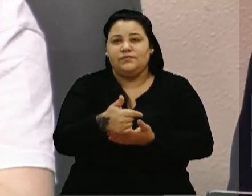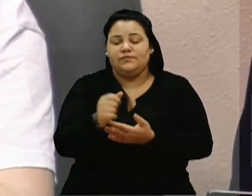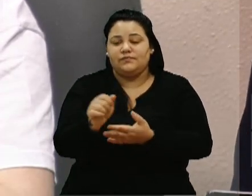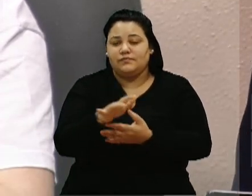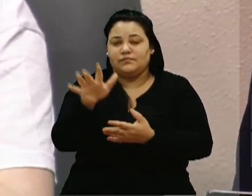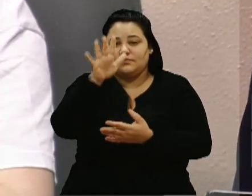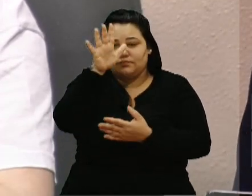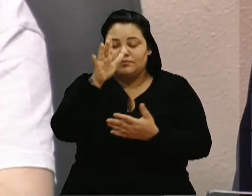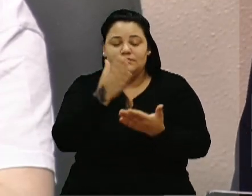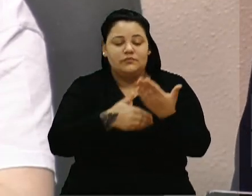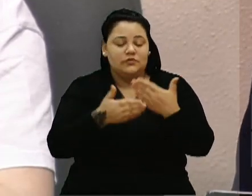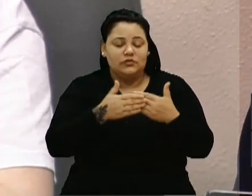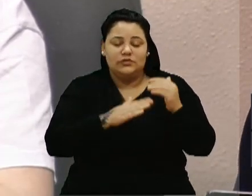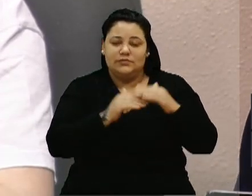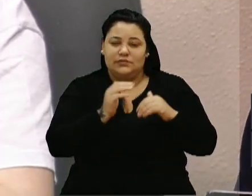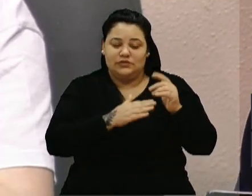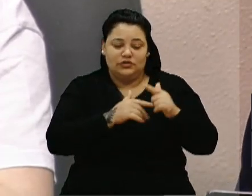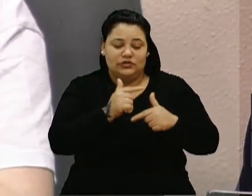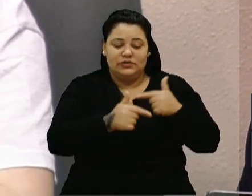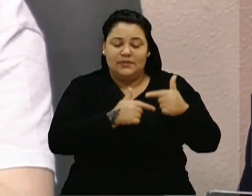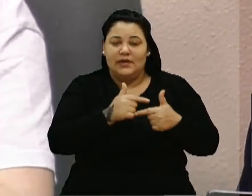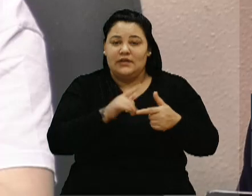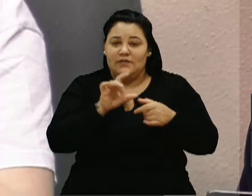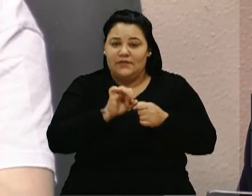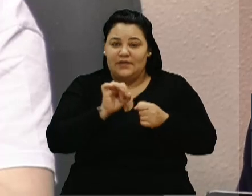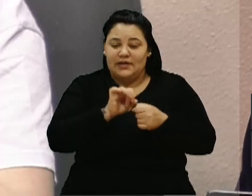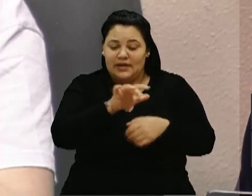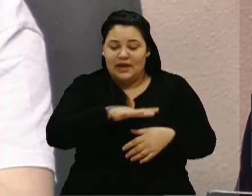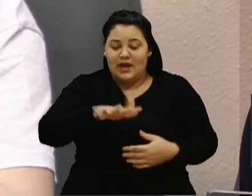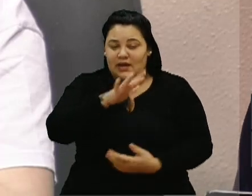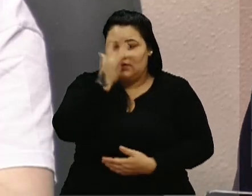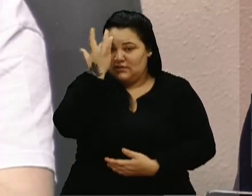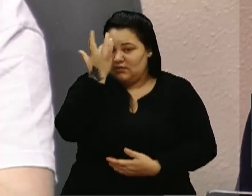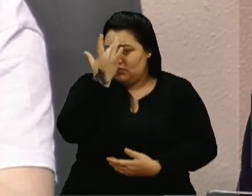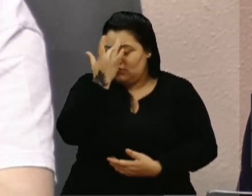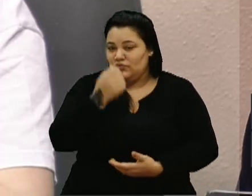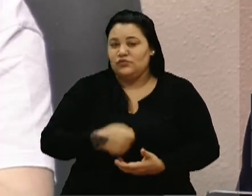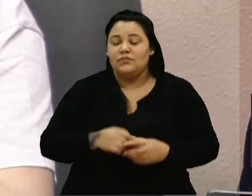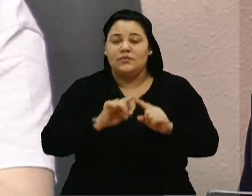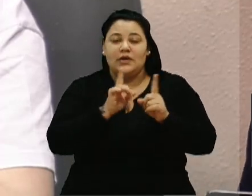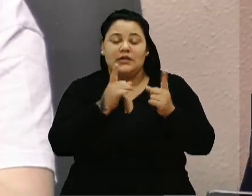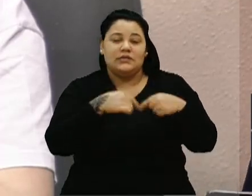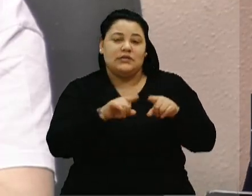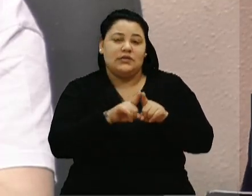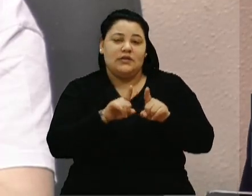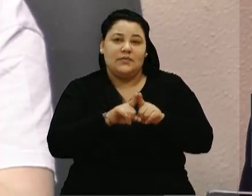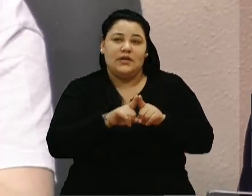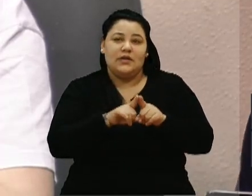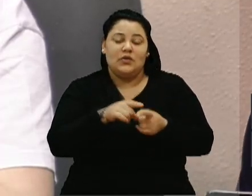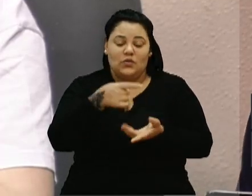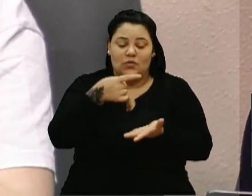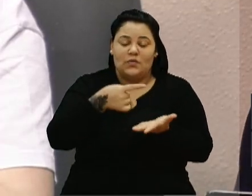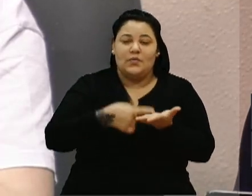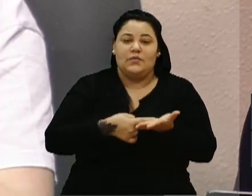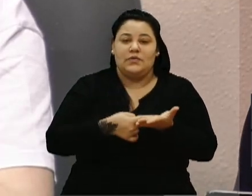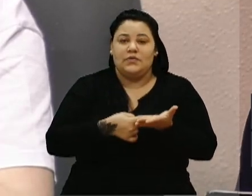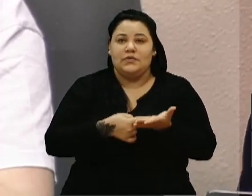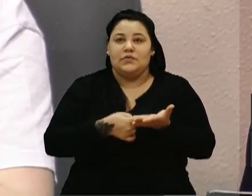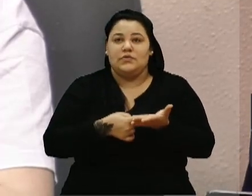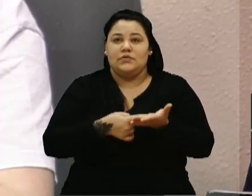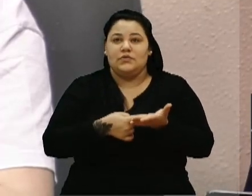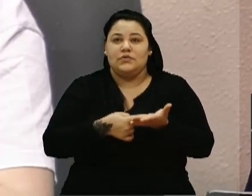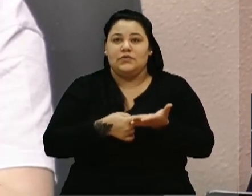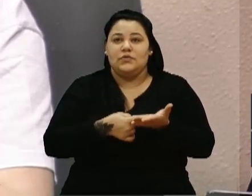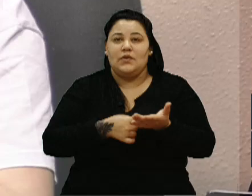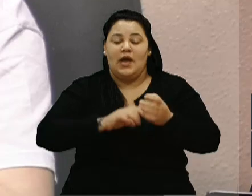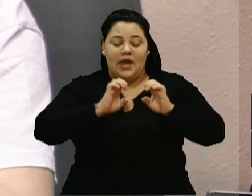emergência às práticas realizadas no campo da saúde mental, mas também reafirmar o compromisso ético, político e técnico